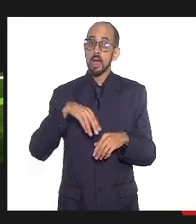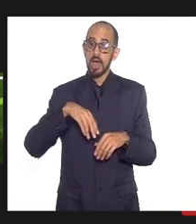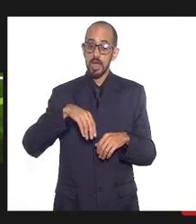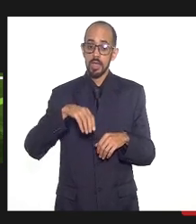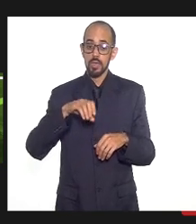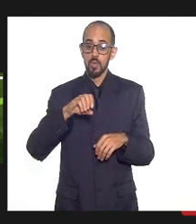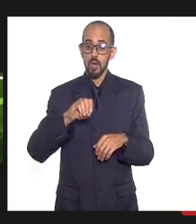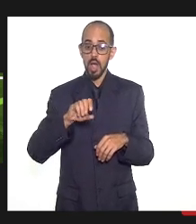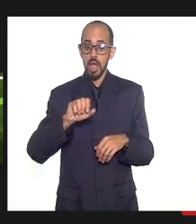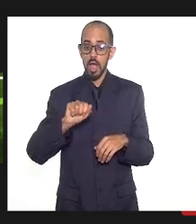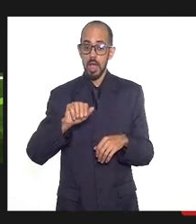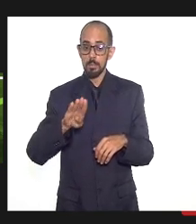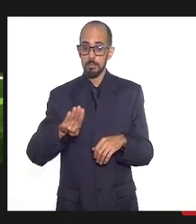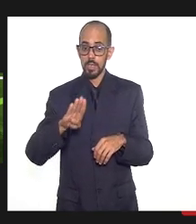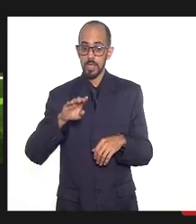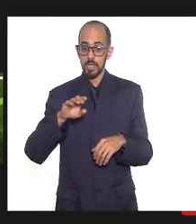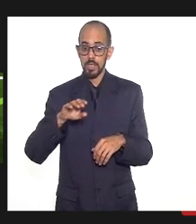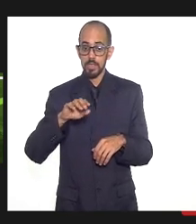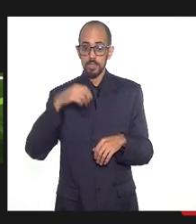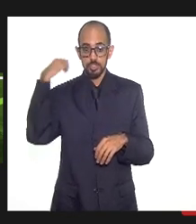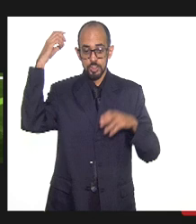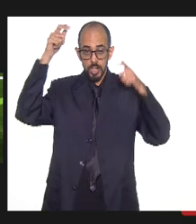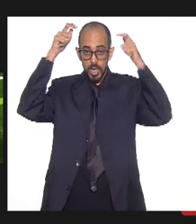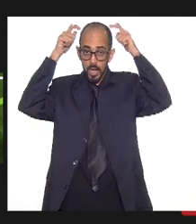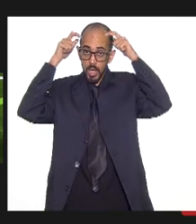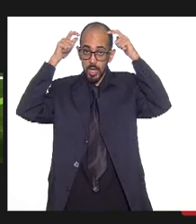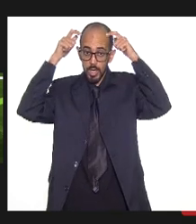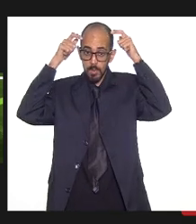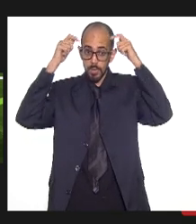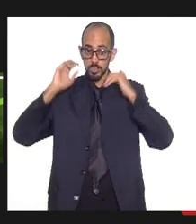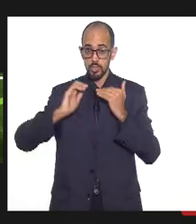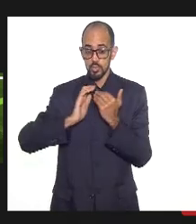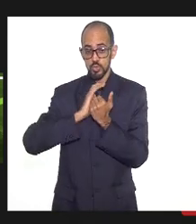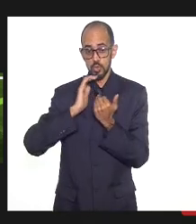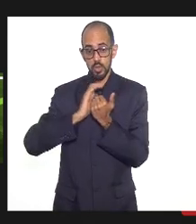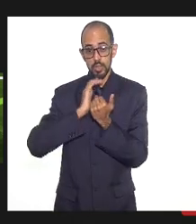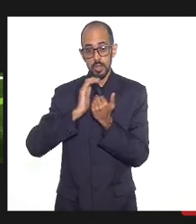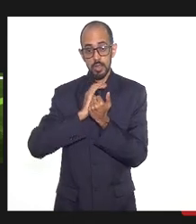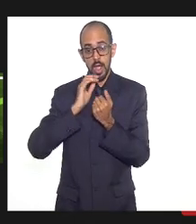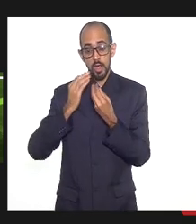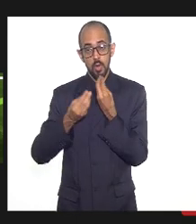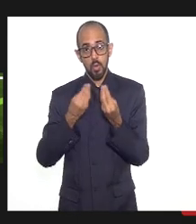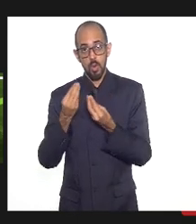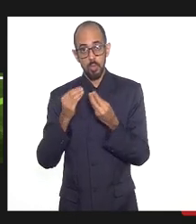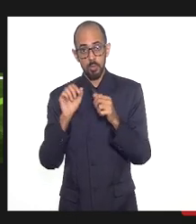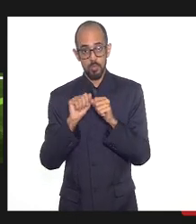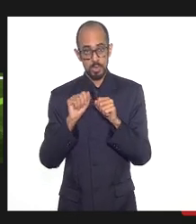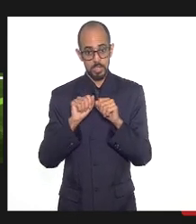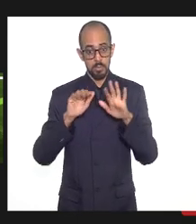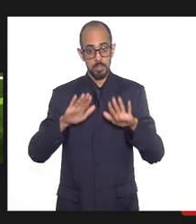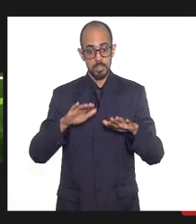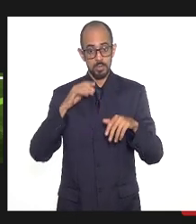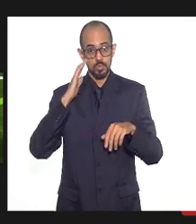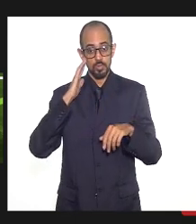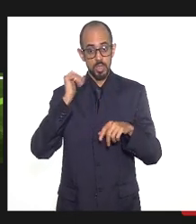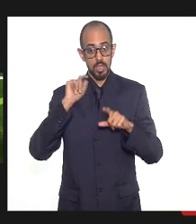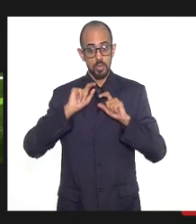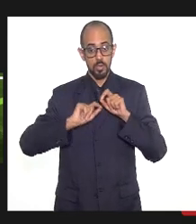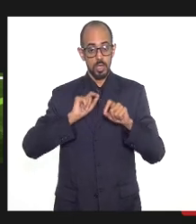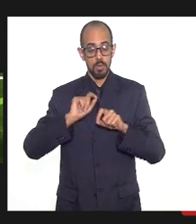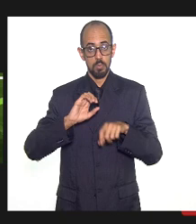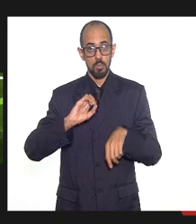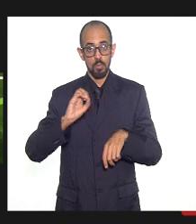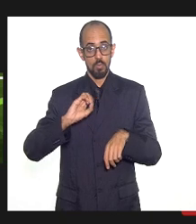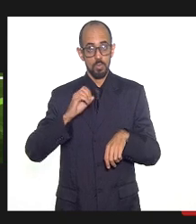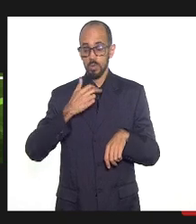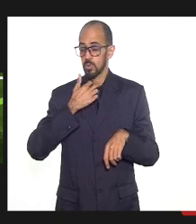de Angra para eles nos orientar o que fazer. Mas uma coisa eu sei, ninguém pode